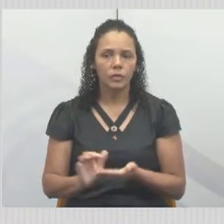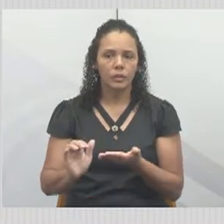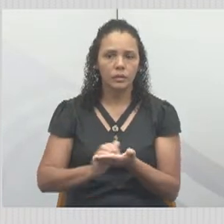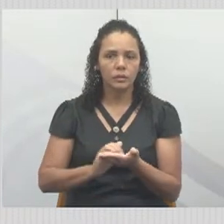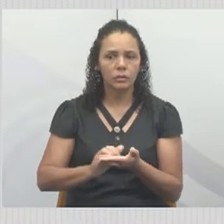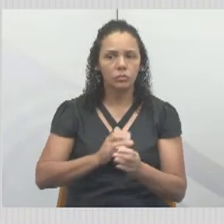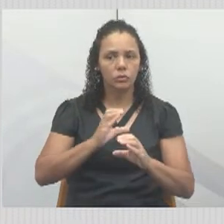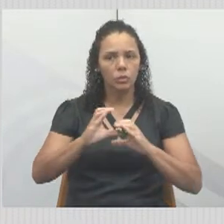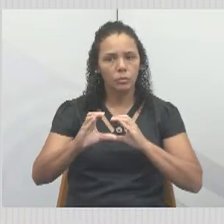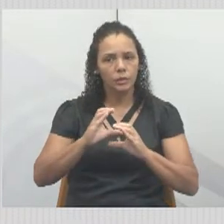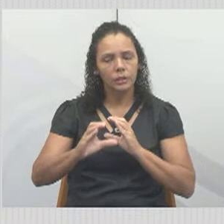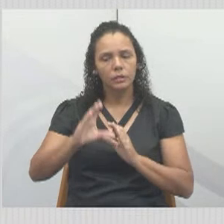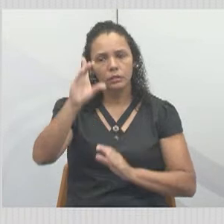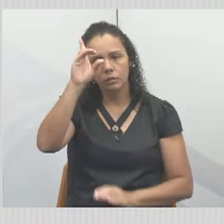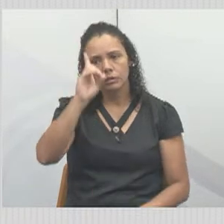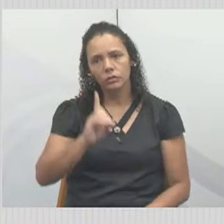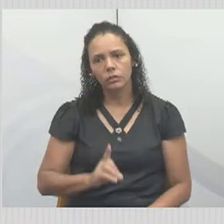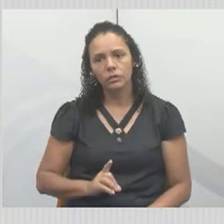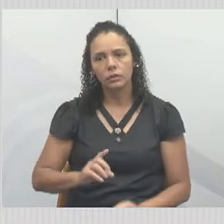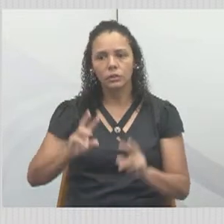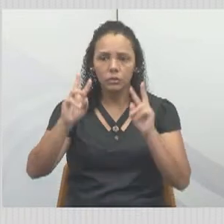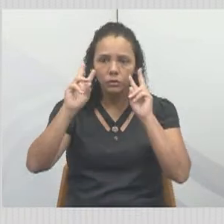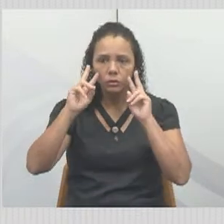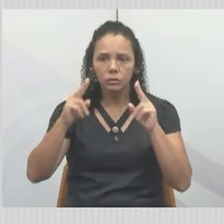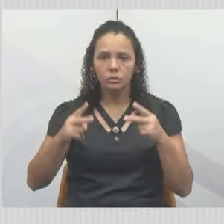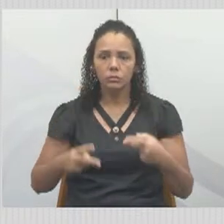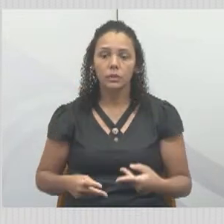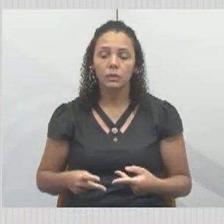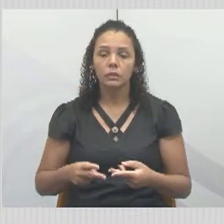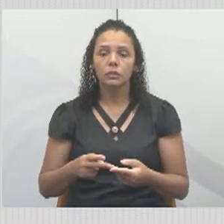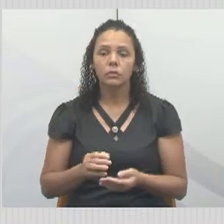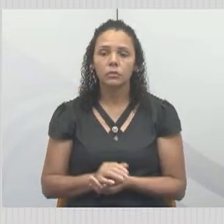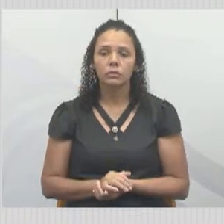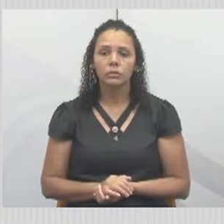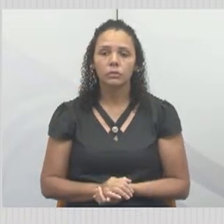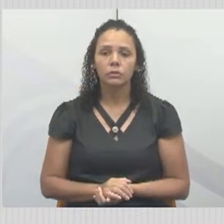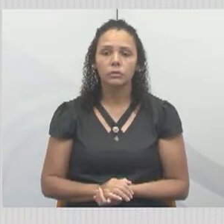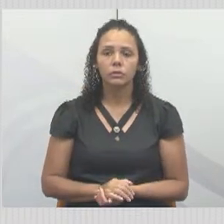Secretaria de Comunicação e Direitos Humanos, sai de